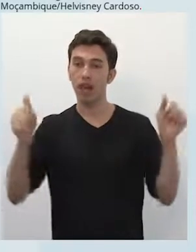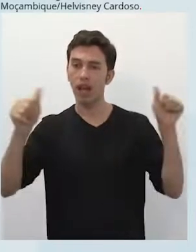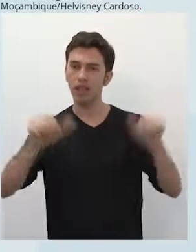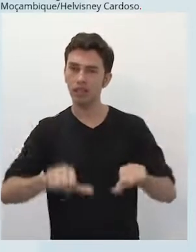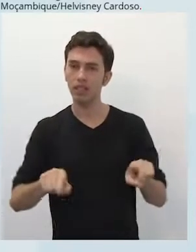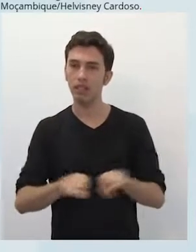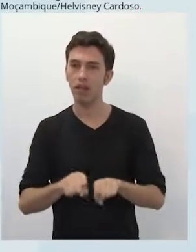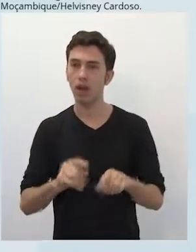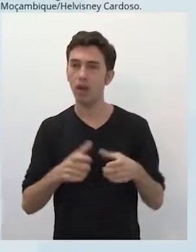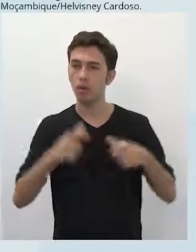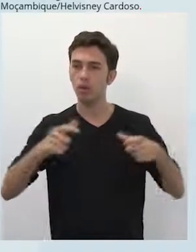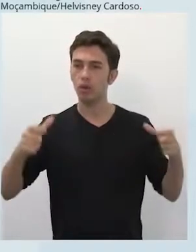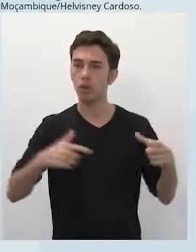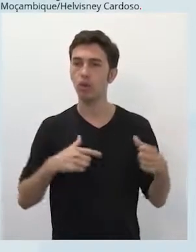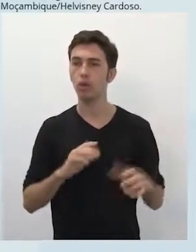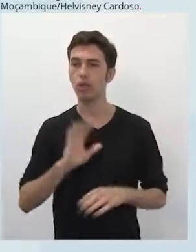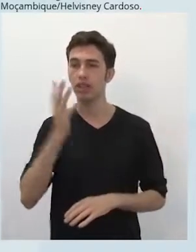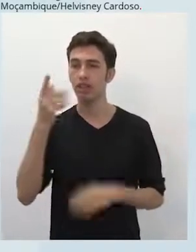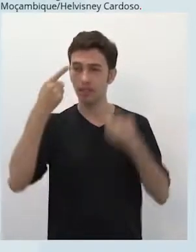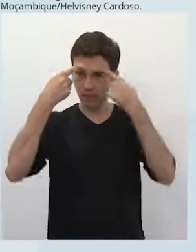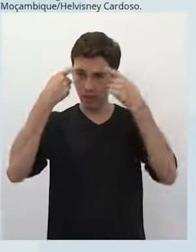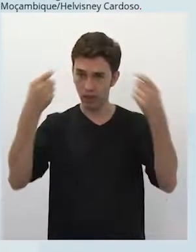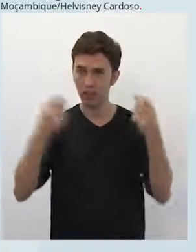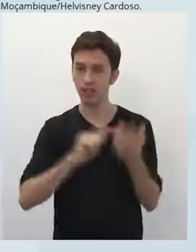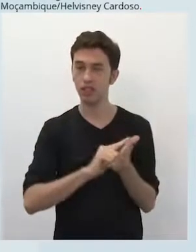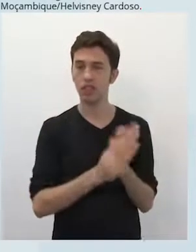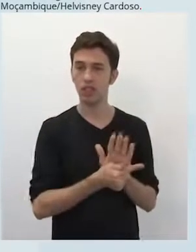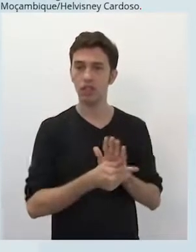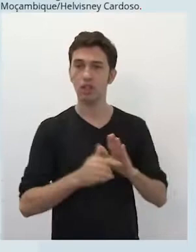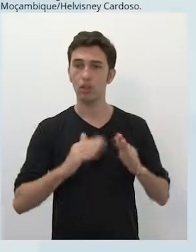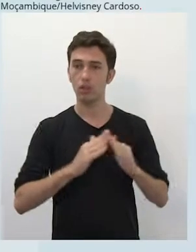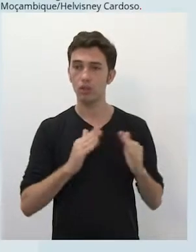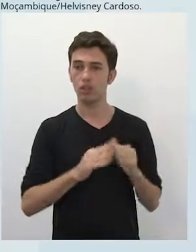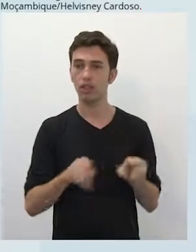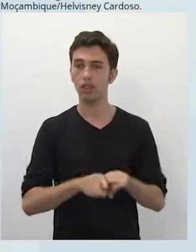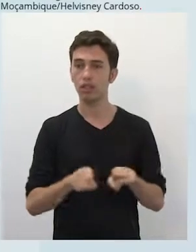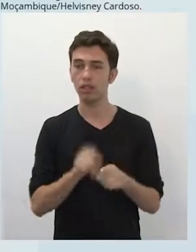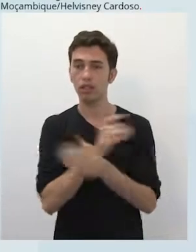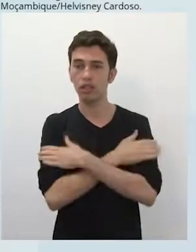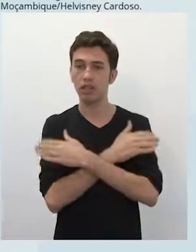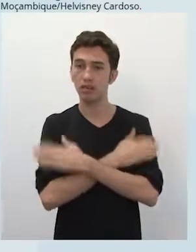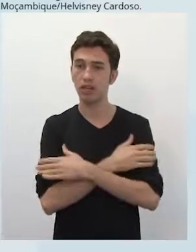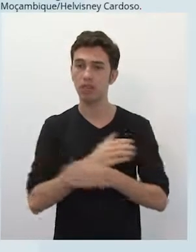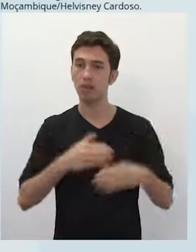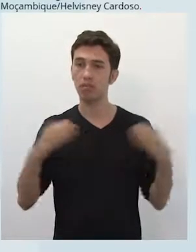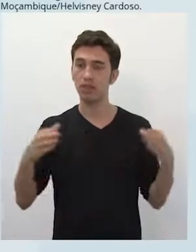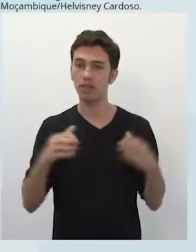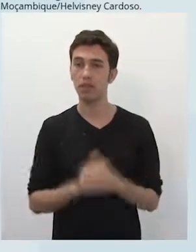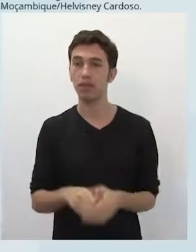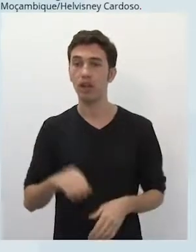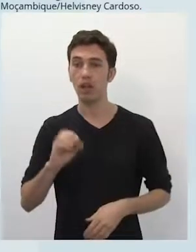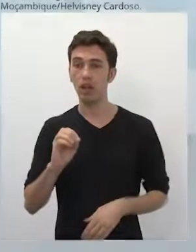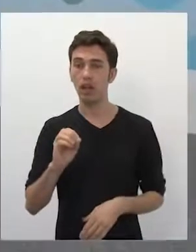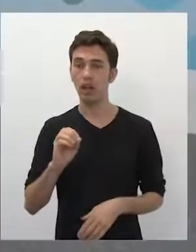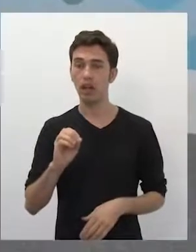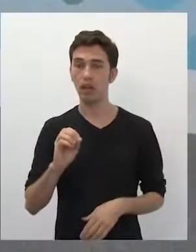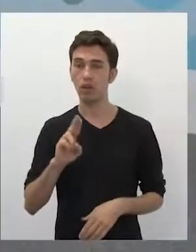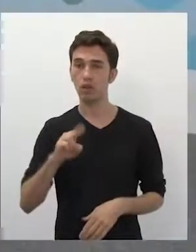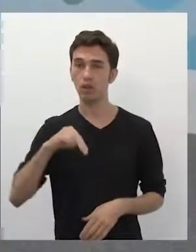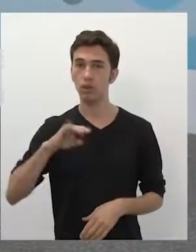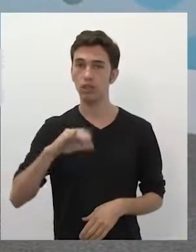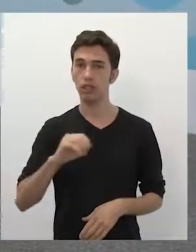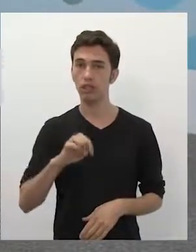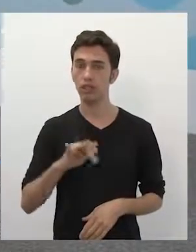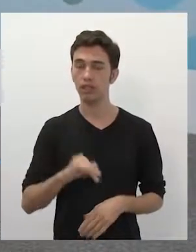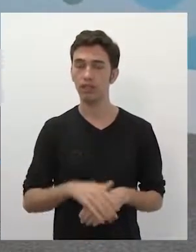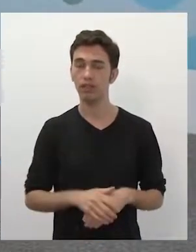gerando desemprego em massa. Infelizmente, isso não foi só lá nesses países, né? Isso, né? Então, temos aqui a palavra crise, ou seja, crise